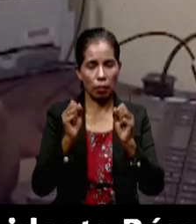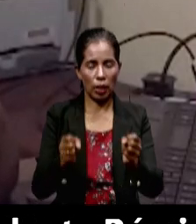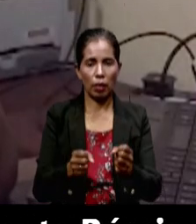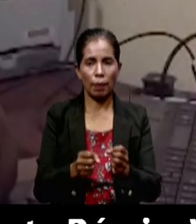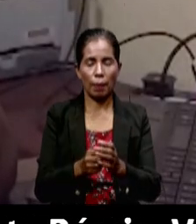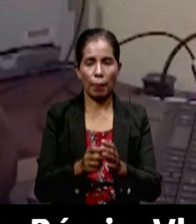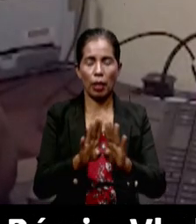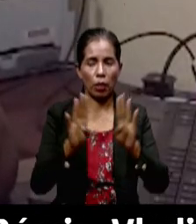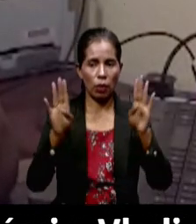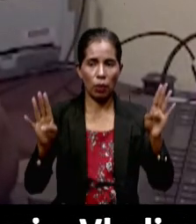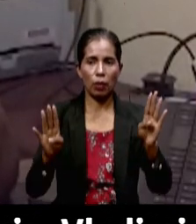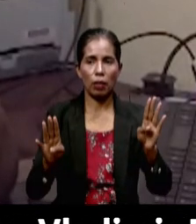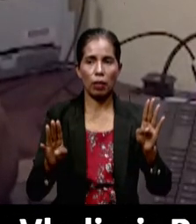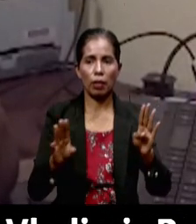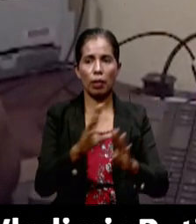loqueona